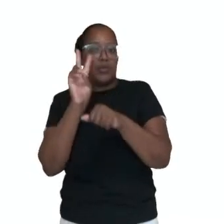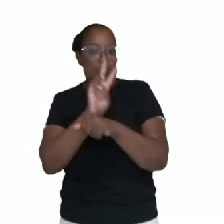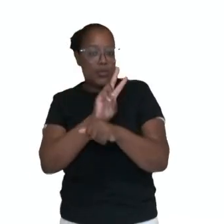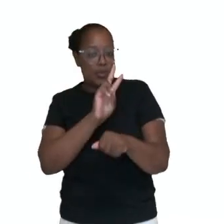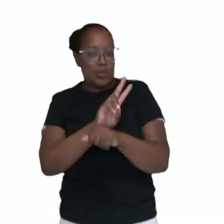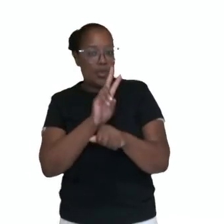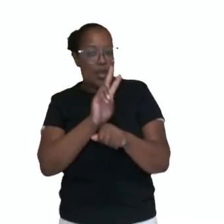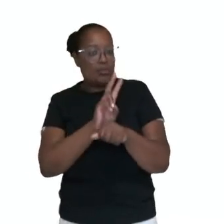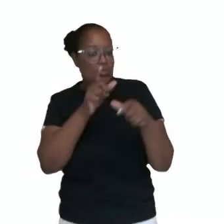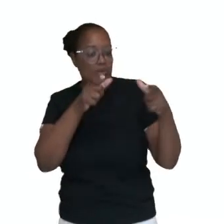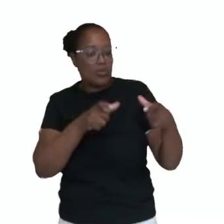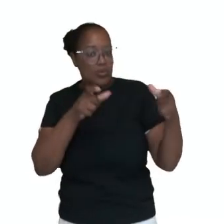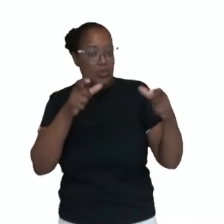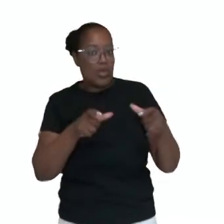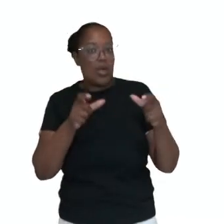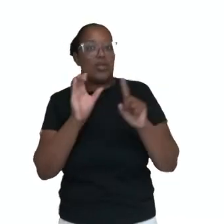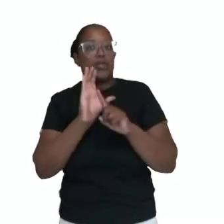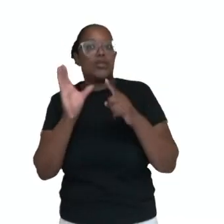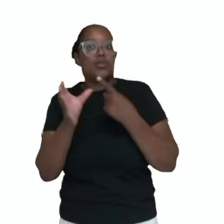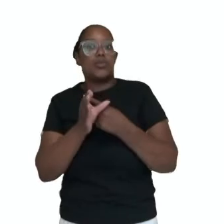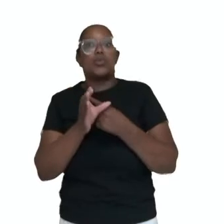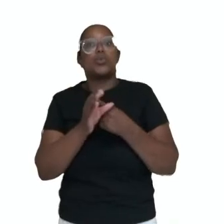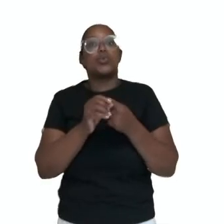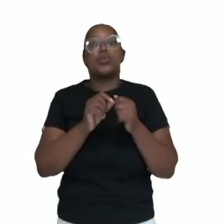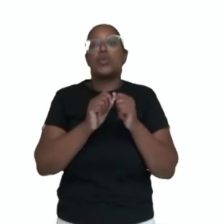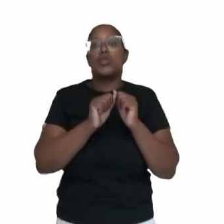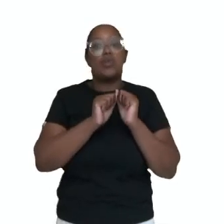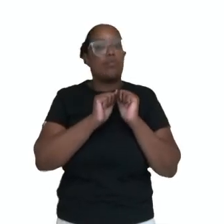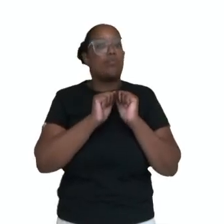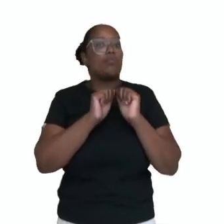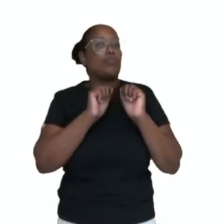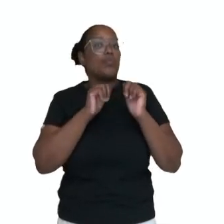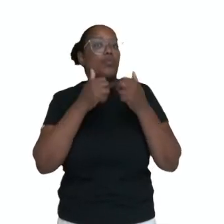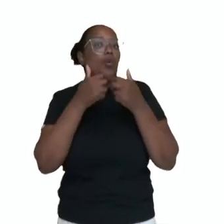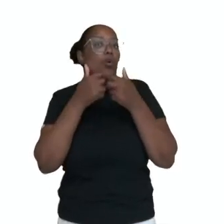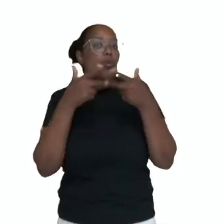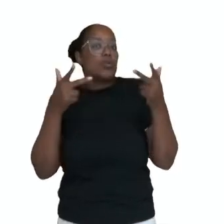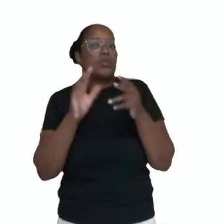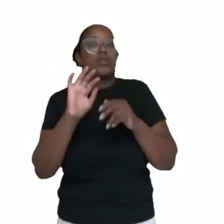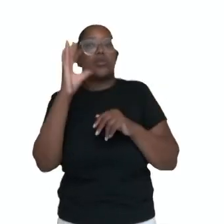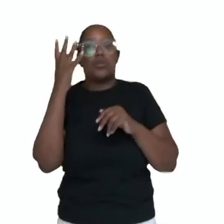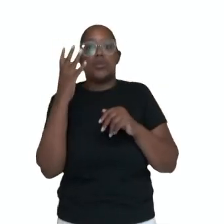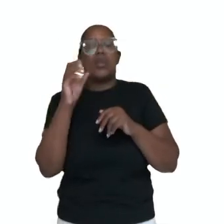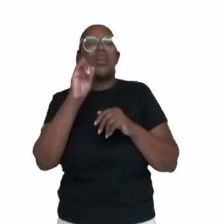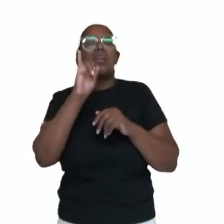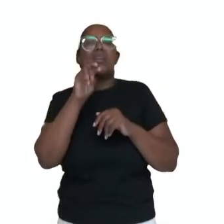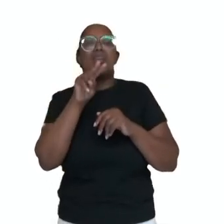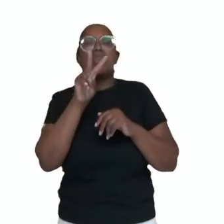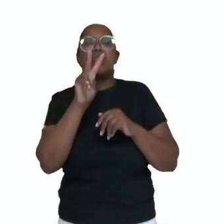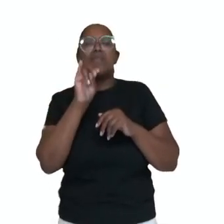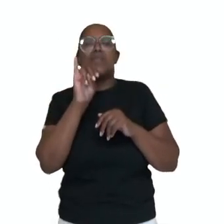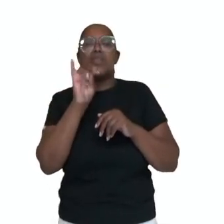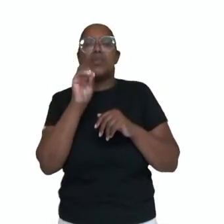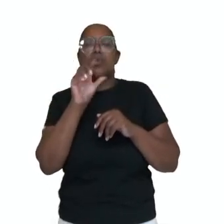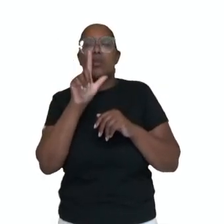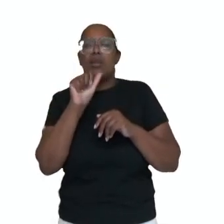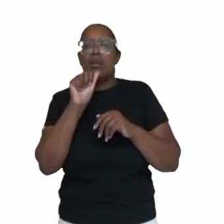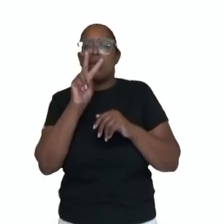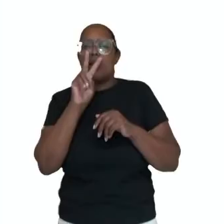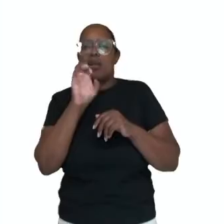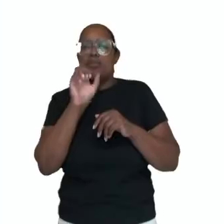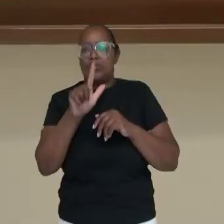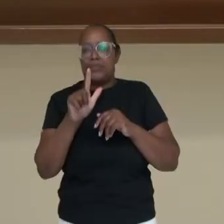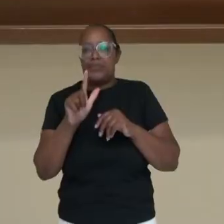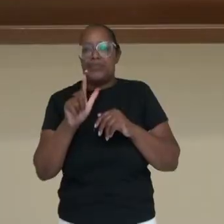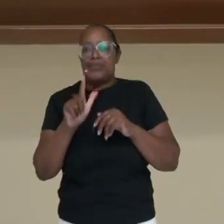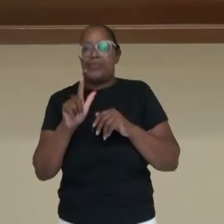locais de culto e de suas liturgias. Então, quando ele fala assim, é inviolável a liberdade de consciência, quer dizer que